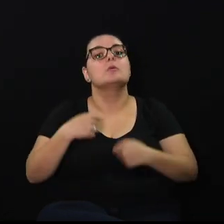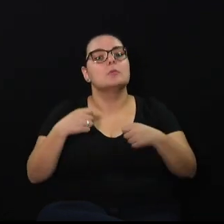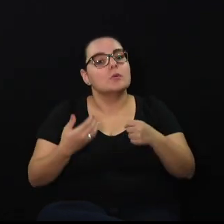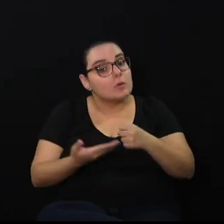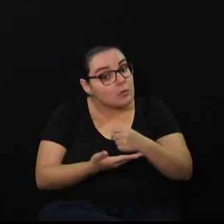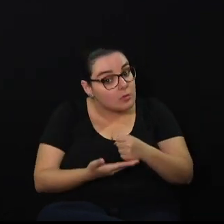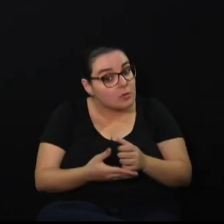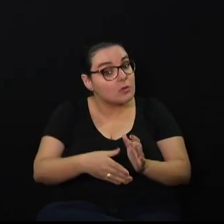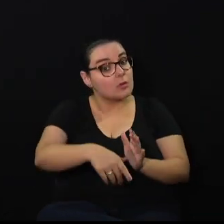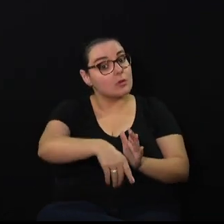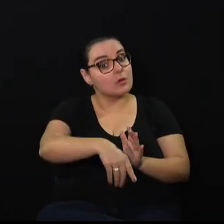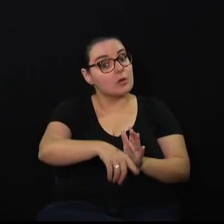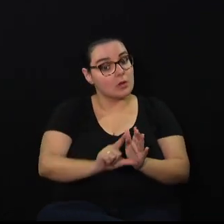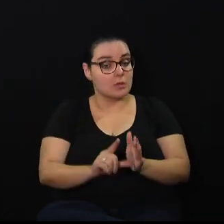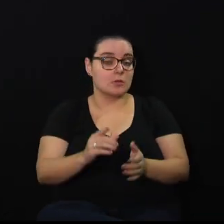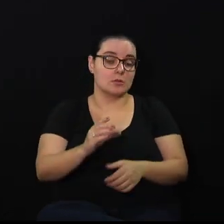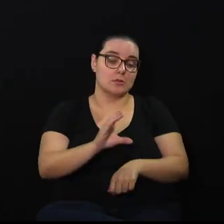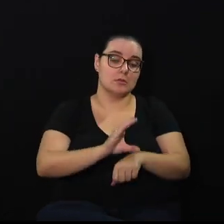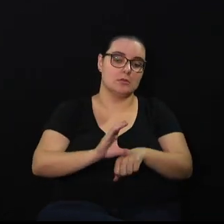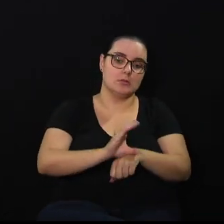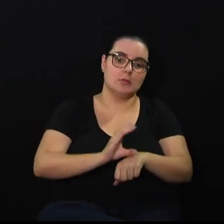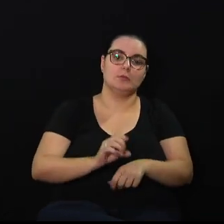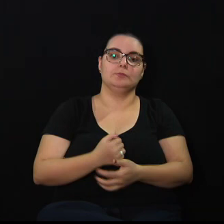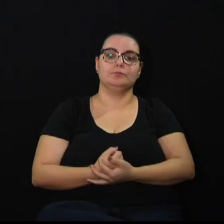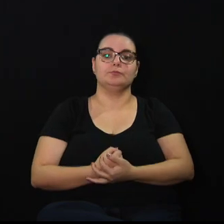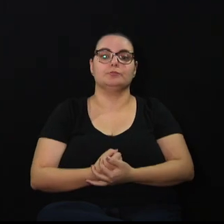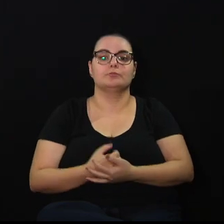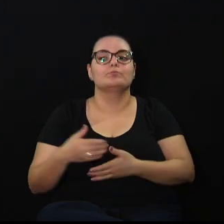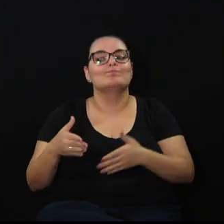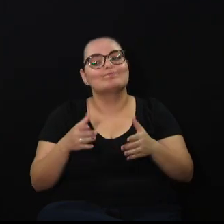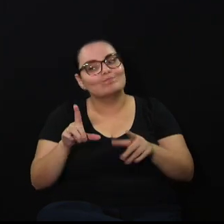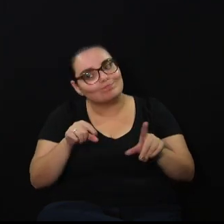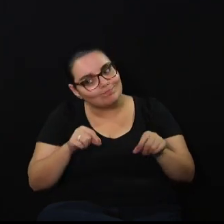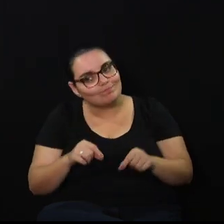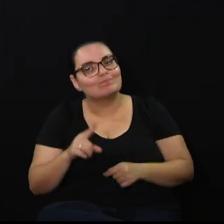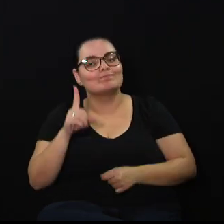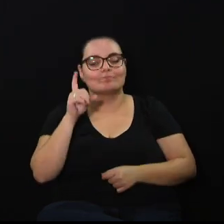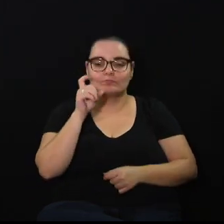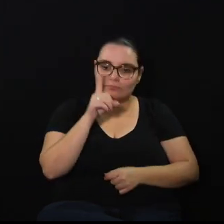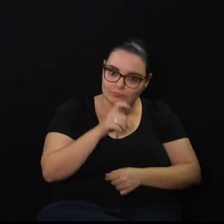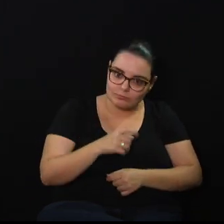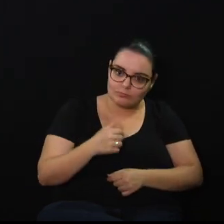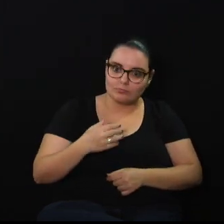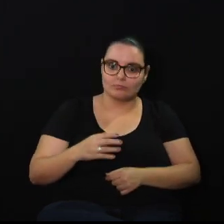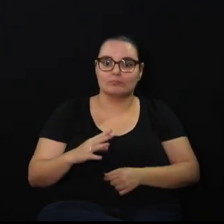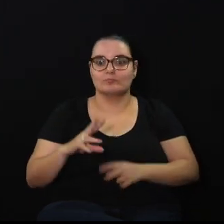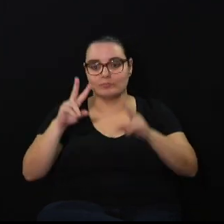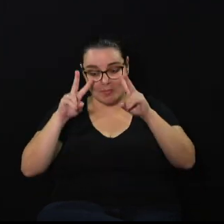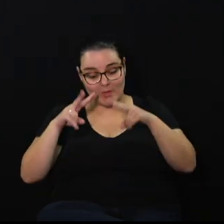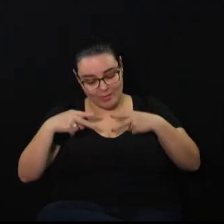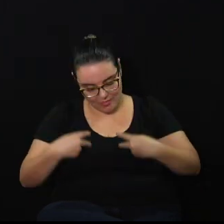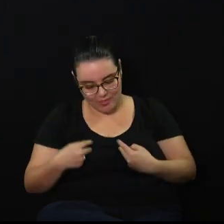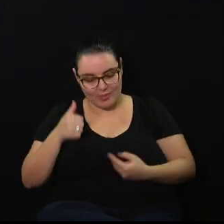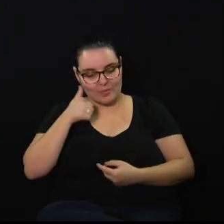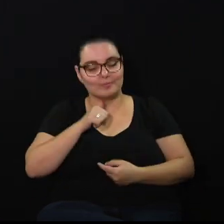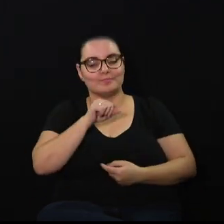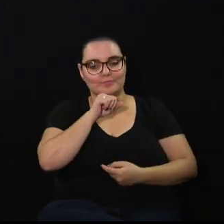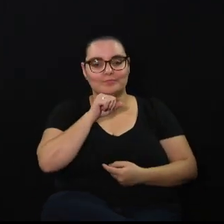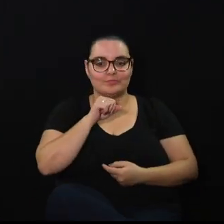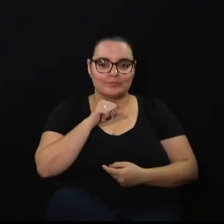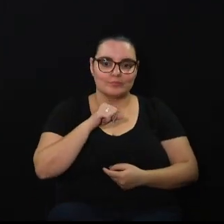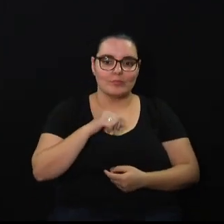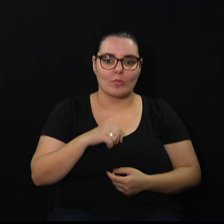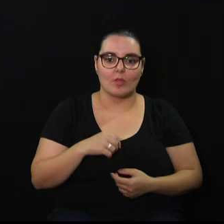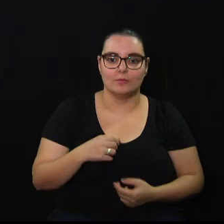vão sempre prevalecer é um caminho que é difícil eu reconheço como mãe porque eu já sofri na pele muitas situações